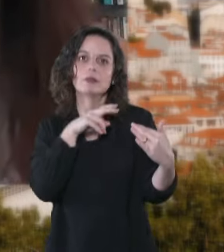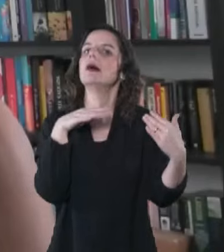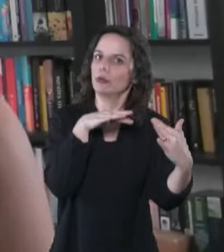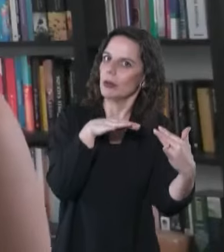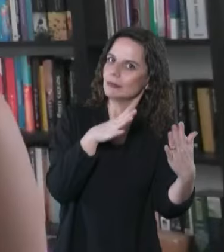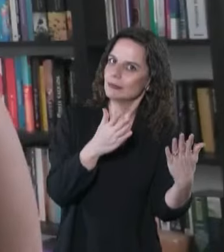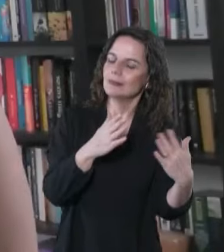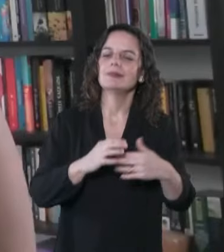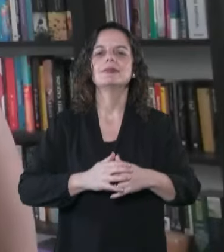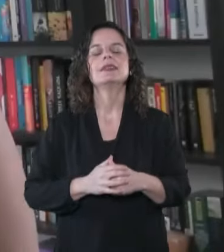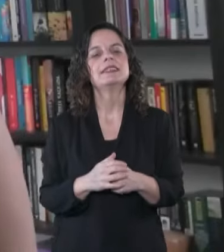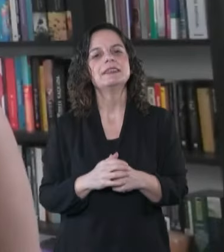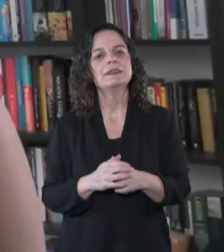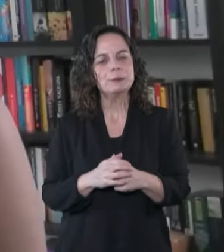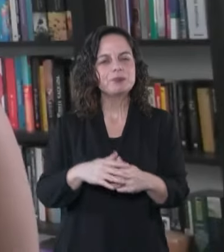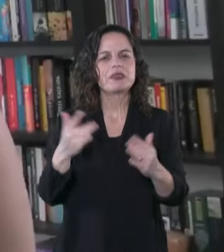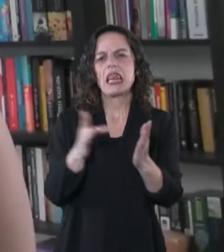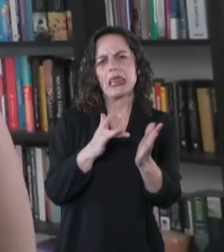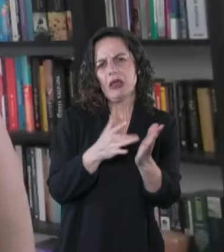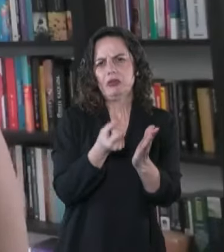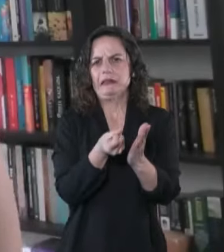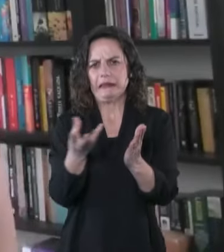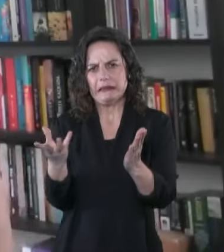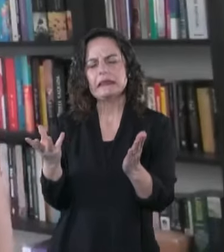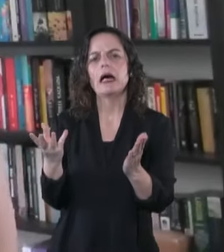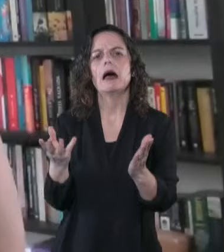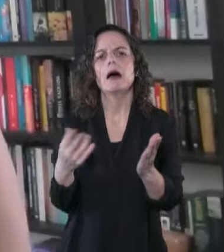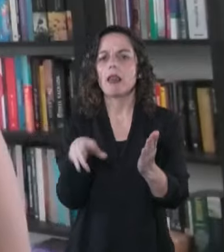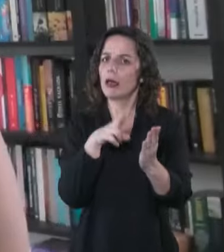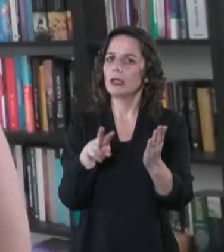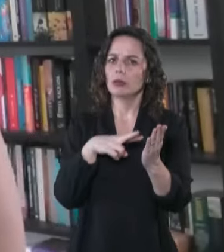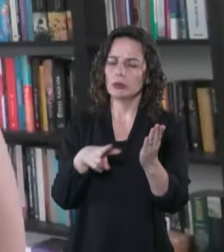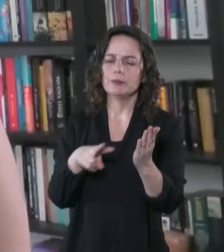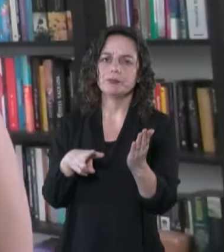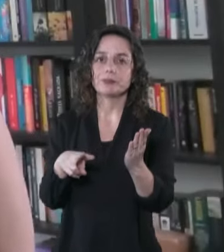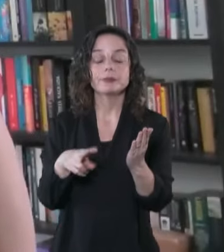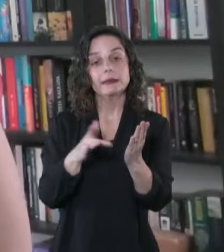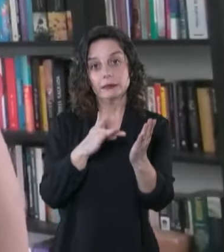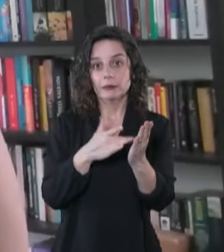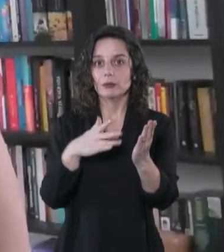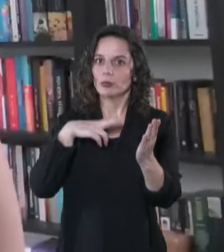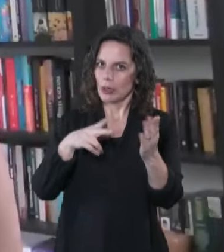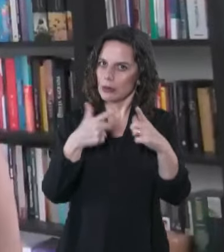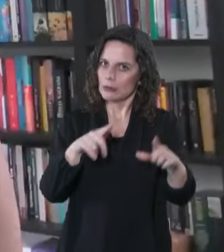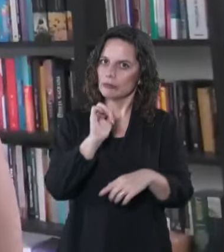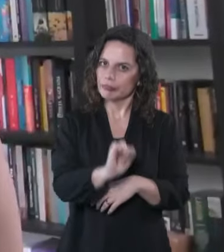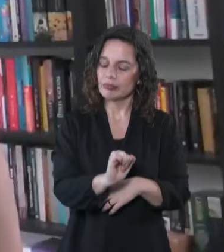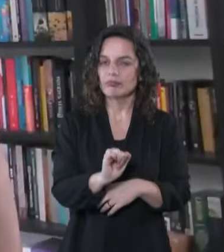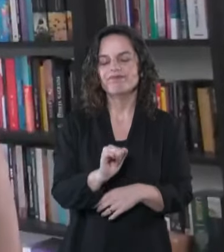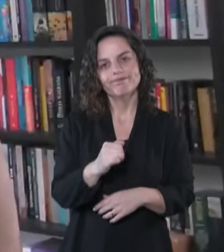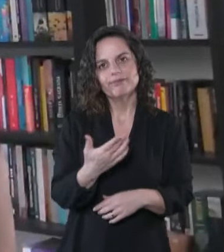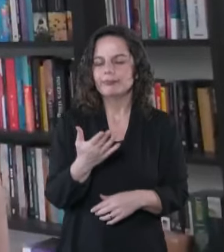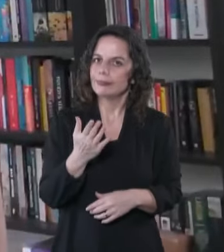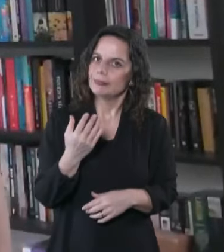futebol. Leio livros em língua portuguesa. Devo dizer